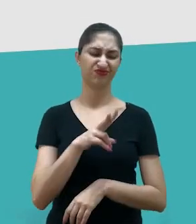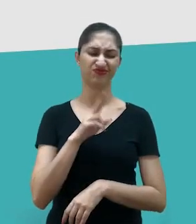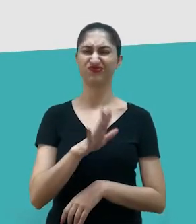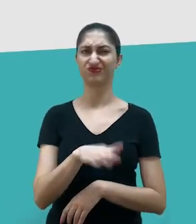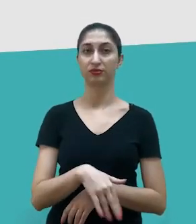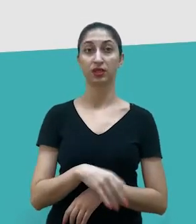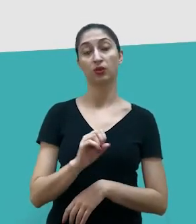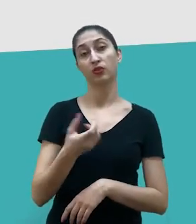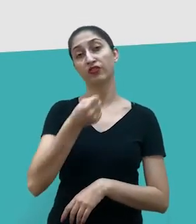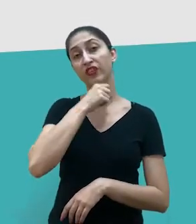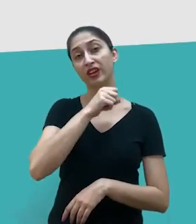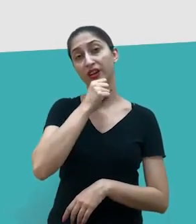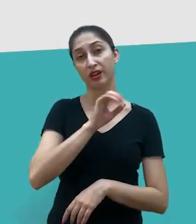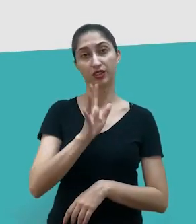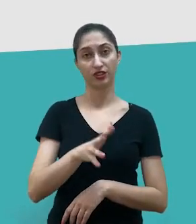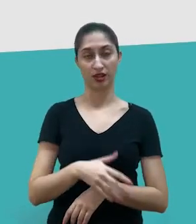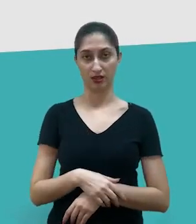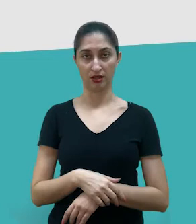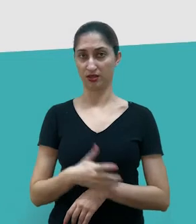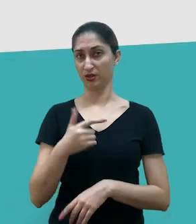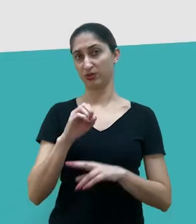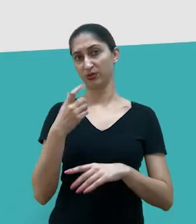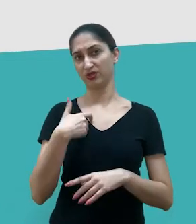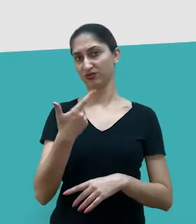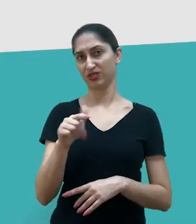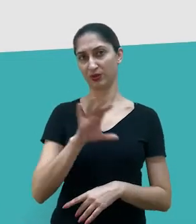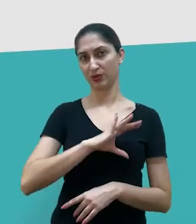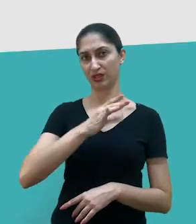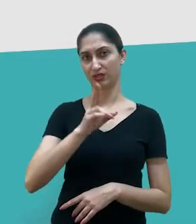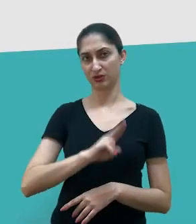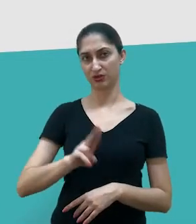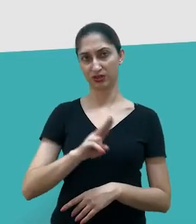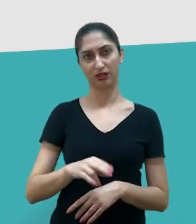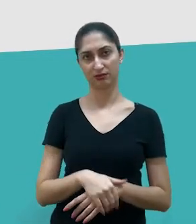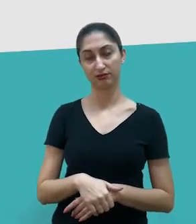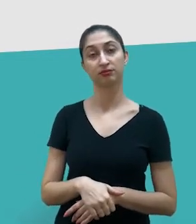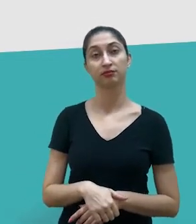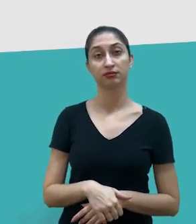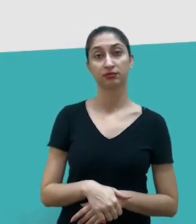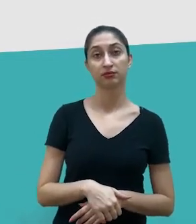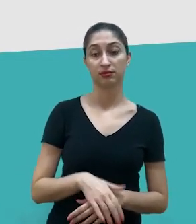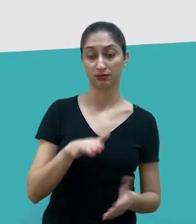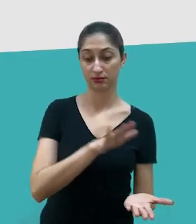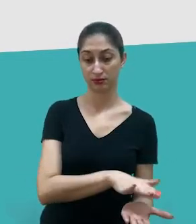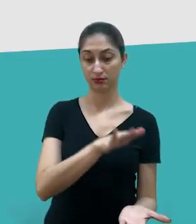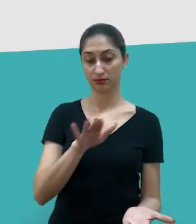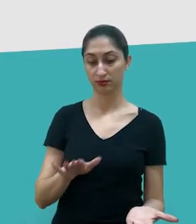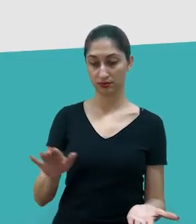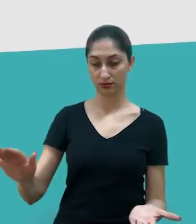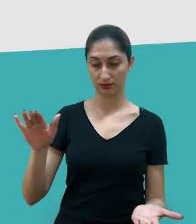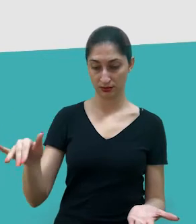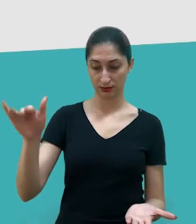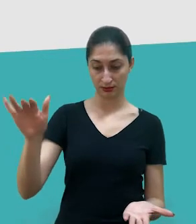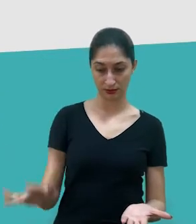que está muito velhinha, ou que eu não tenho coragem de usar. Então, são 3 pilhas. Uma,